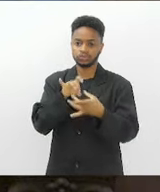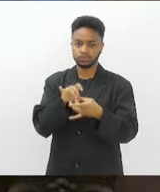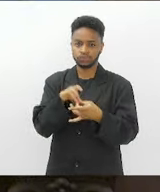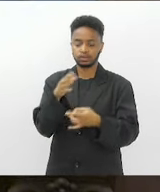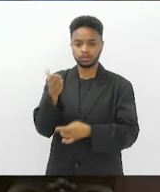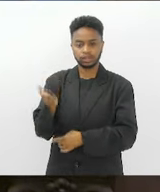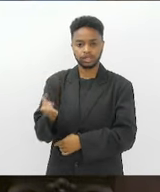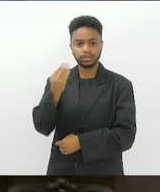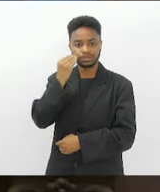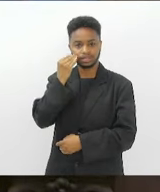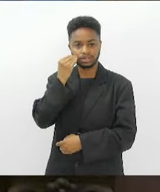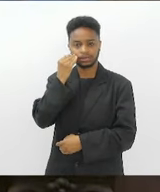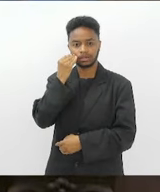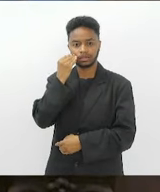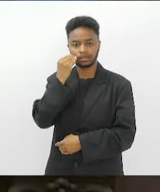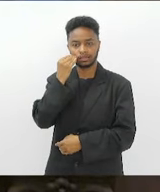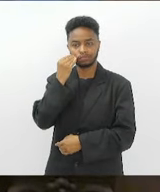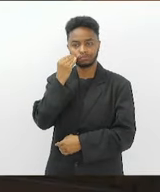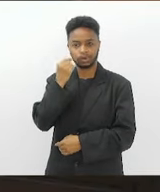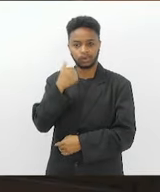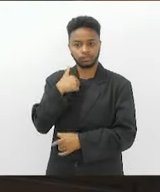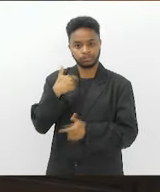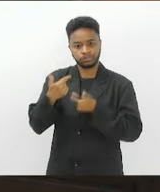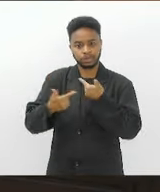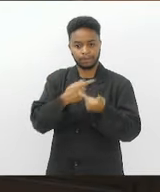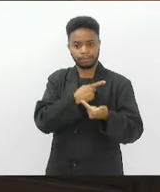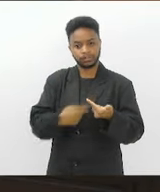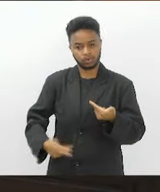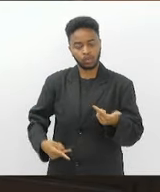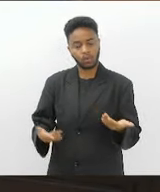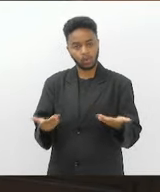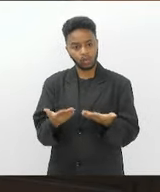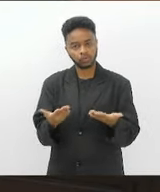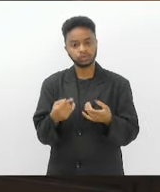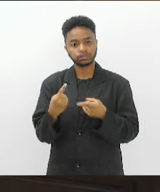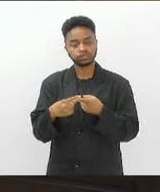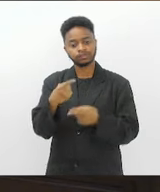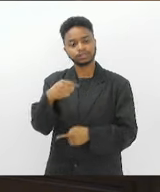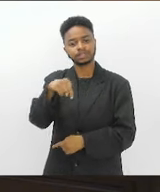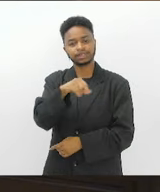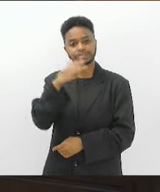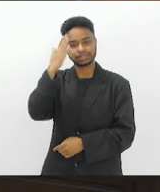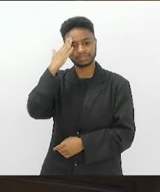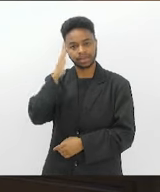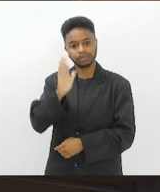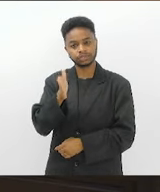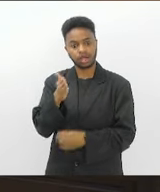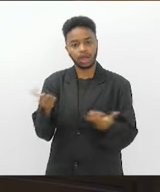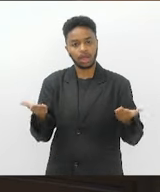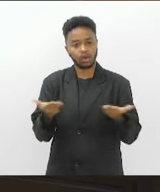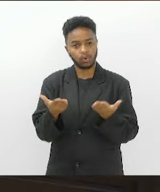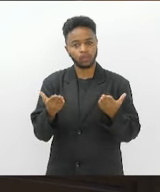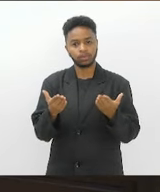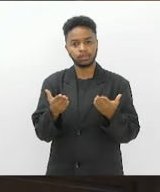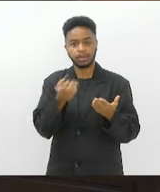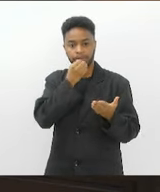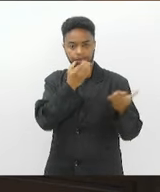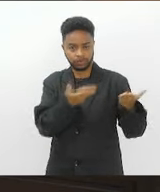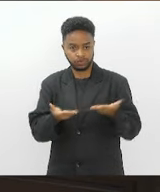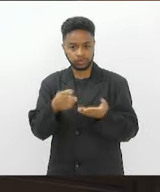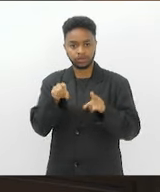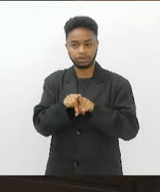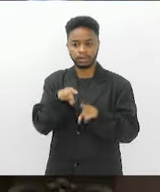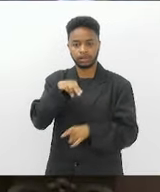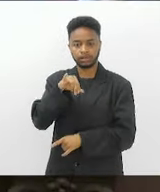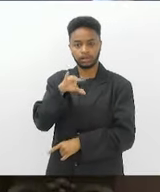cumprir essa tarefa aqui de presidir na data de hoje. Porque, como todos já sabem, a gente está no período. Seja bem-vindo, Nicola Michioni,